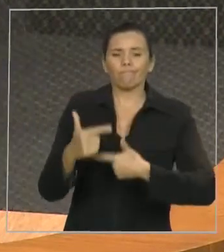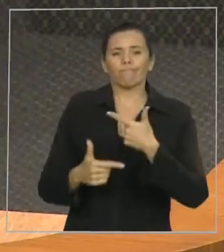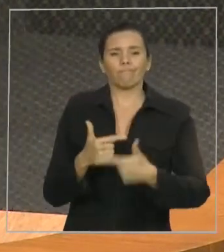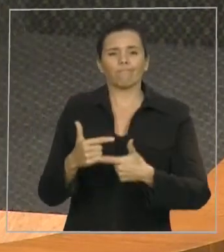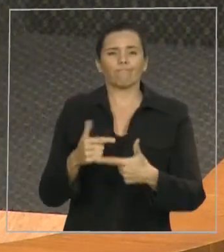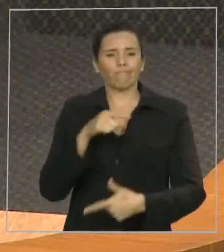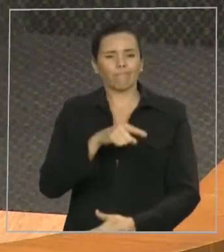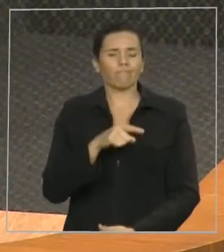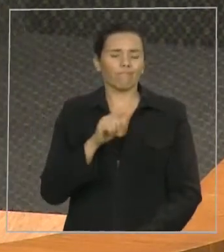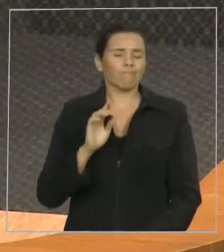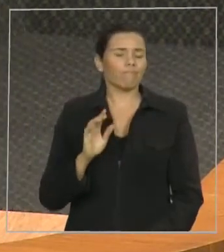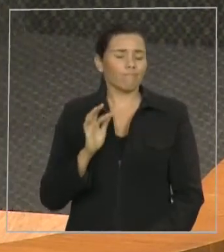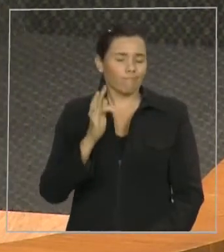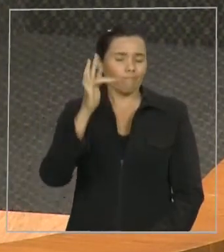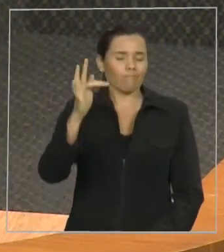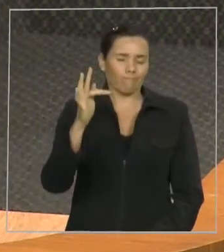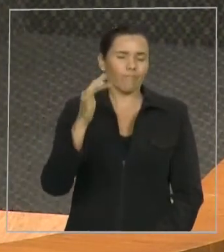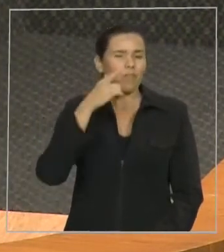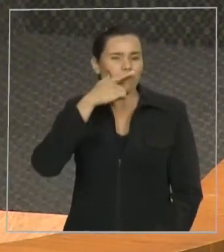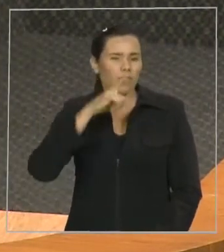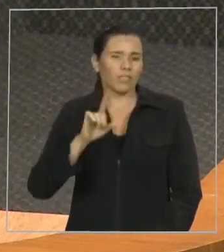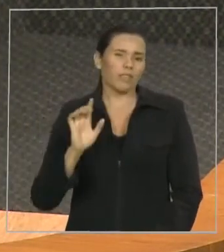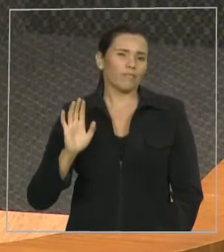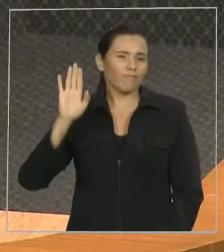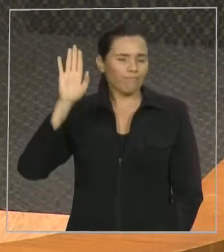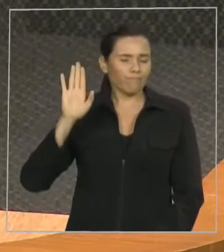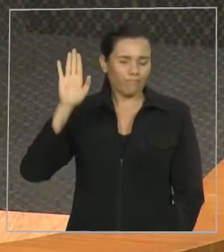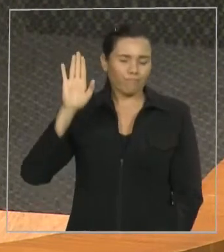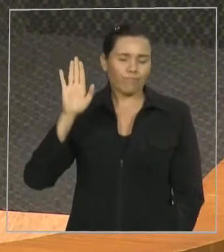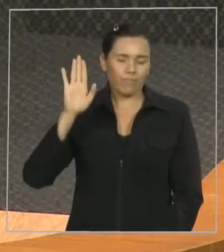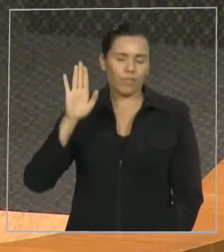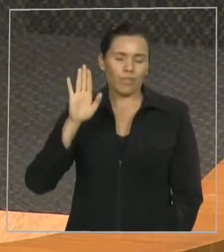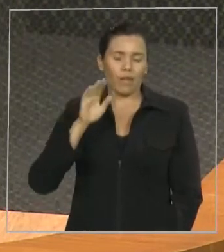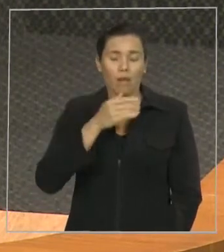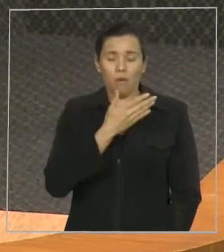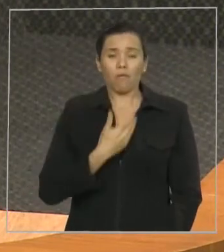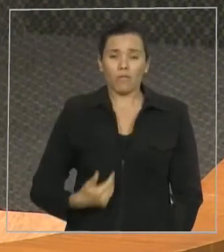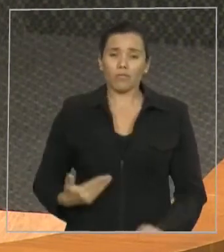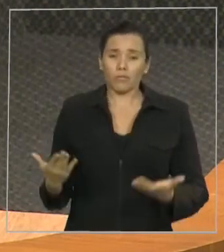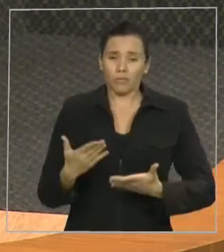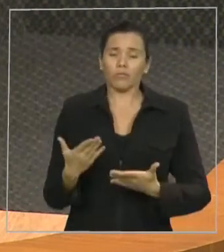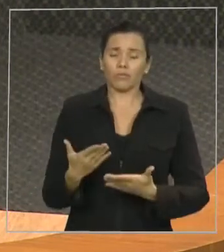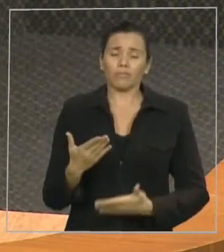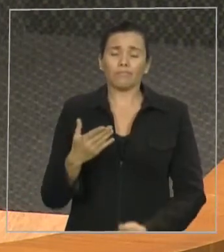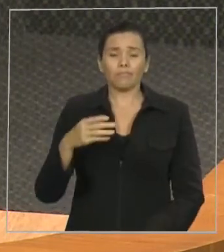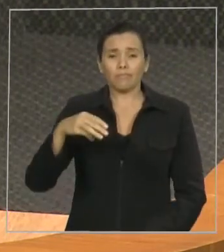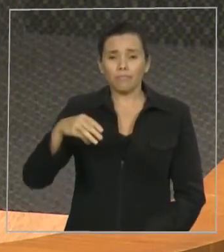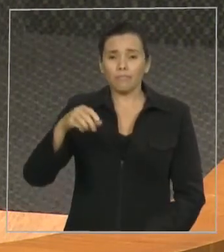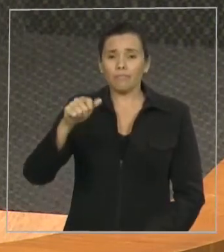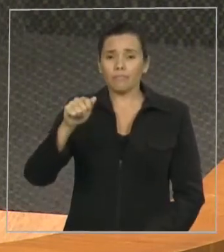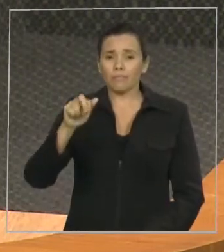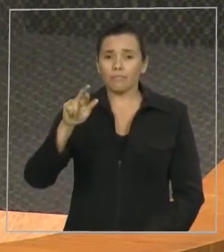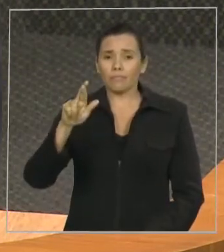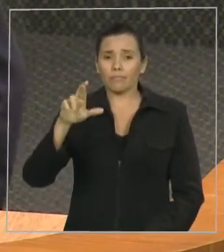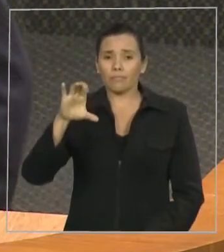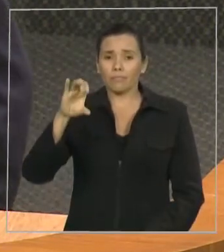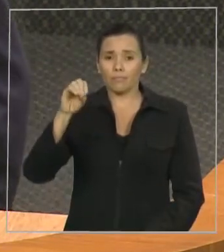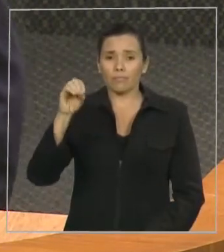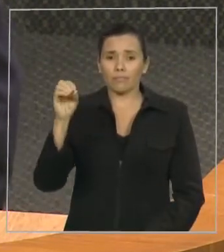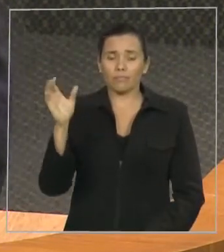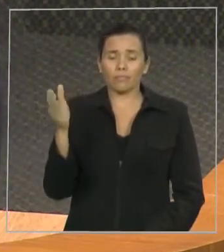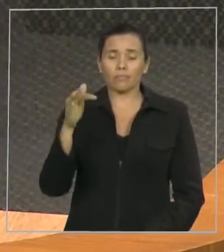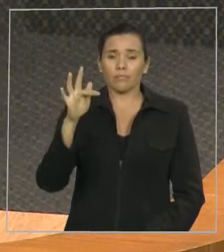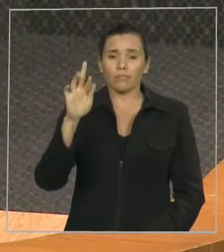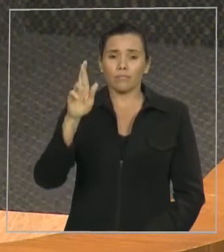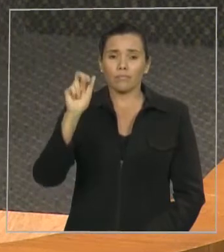vice, que em breve será governador, Márcio França, que é um quadro histórico do PSB e compreendeu a sua